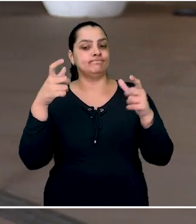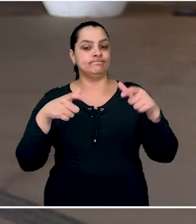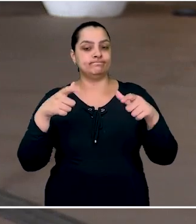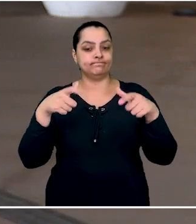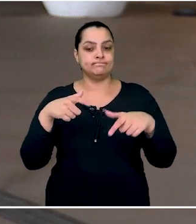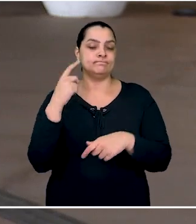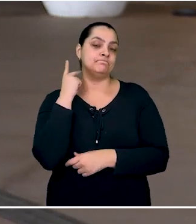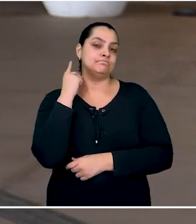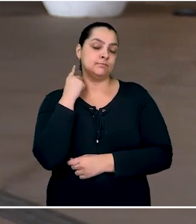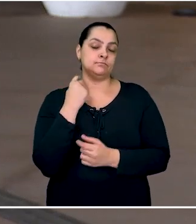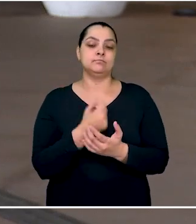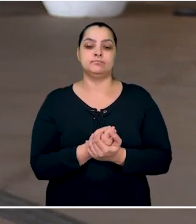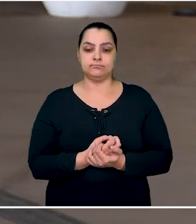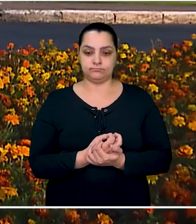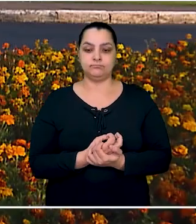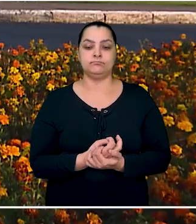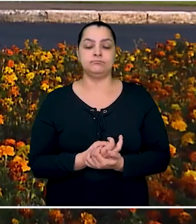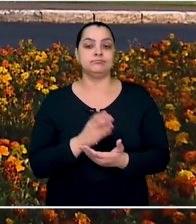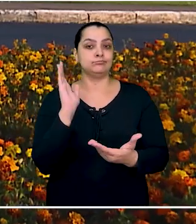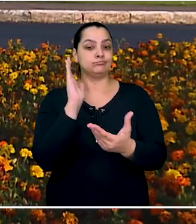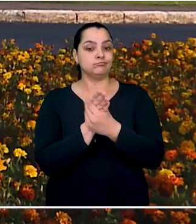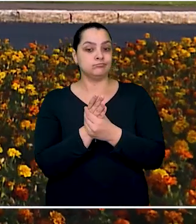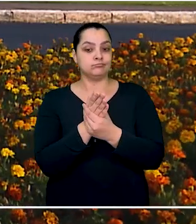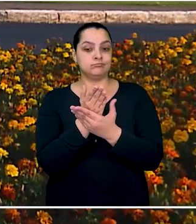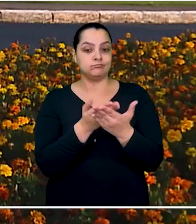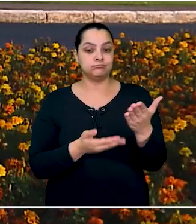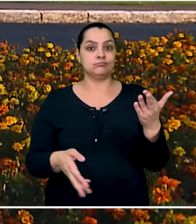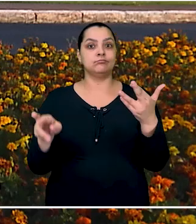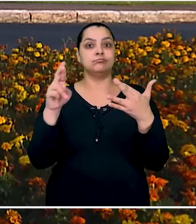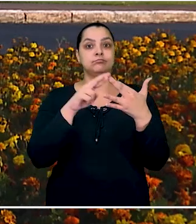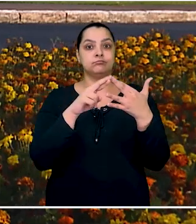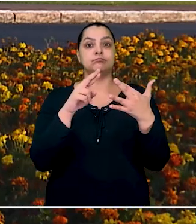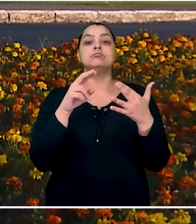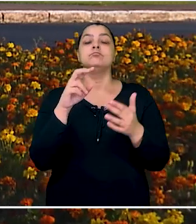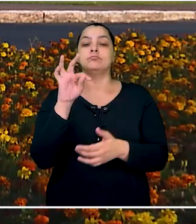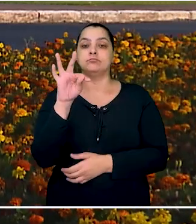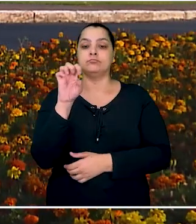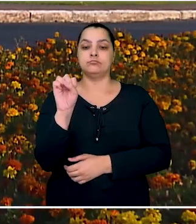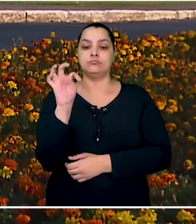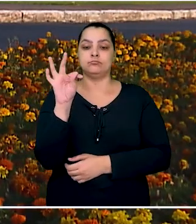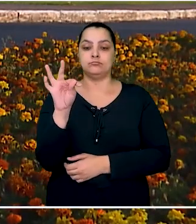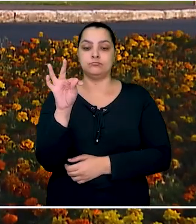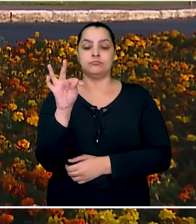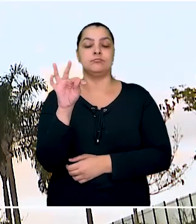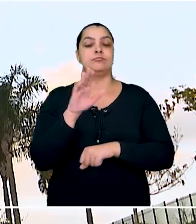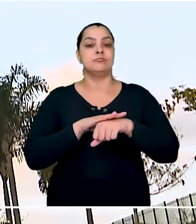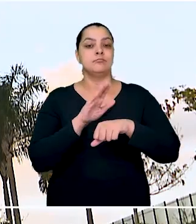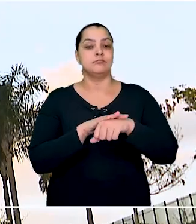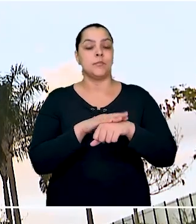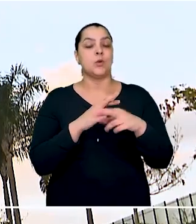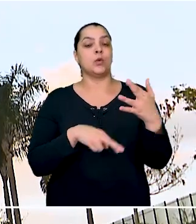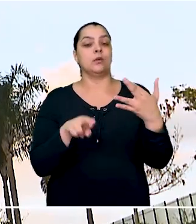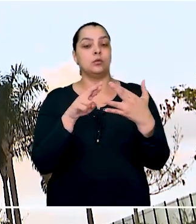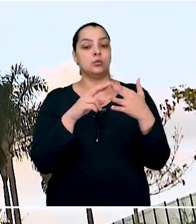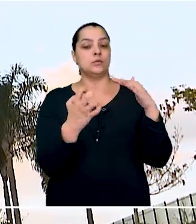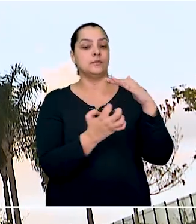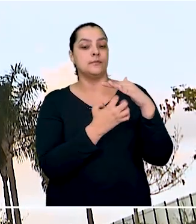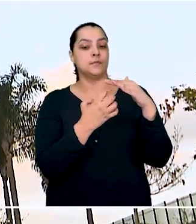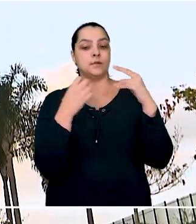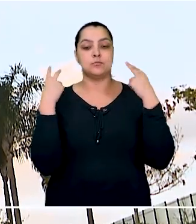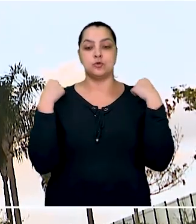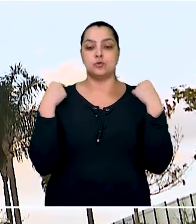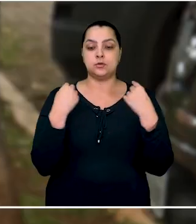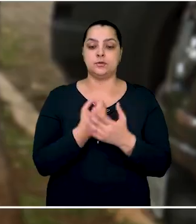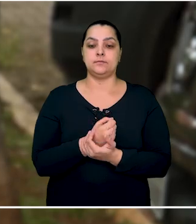Terceira Região, em Minas Gerais. O processo chegou ao Tribunal Superior do Trabalho em recurso de revista apresentado